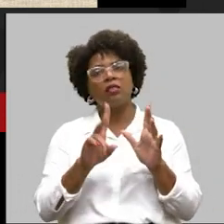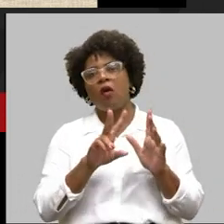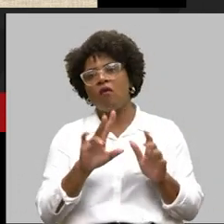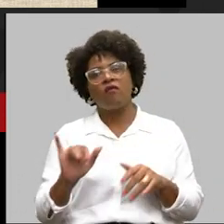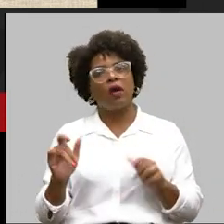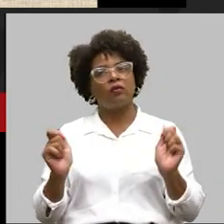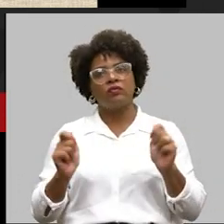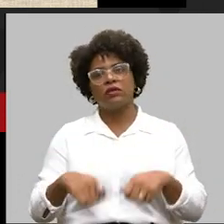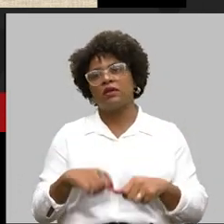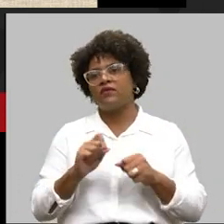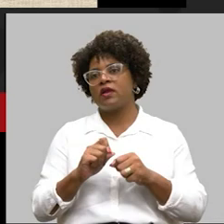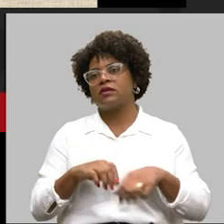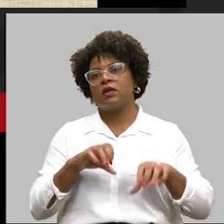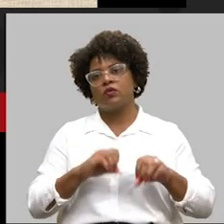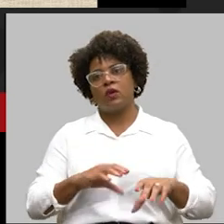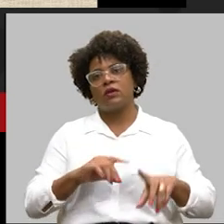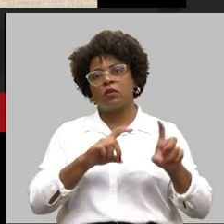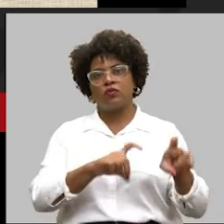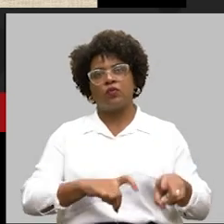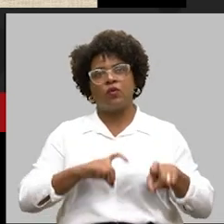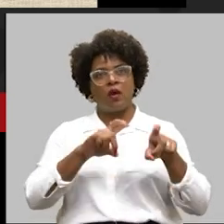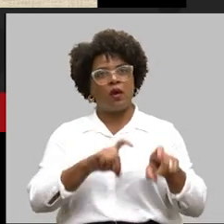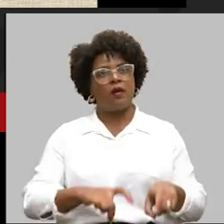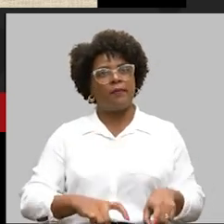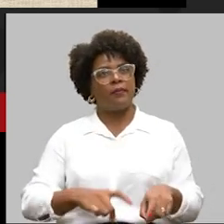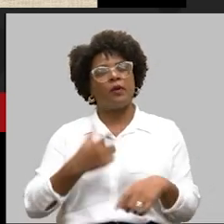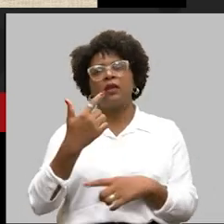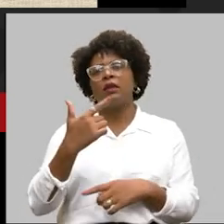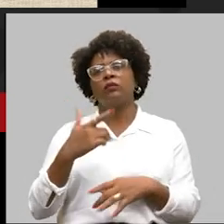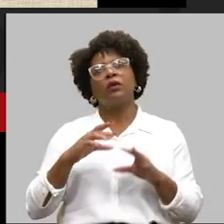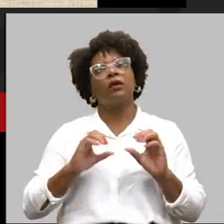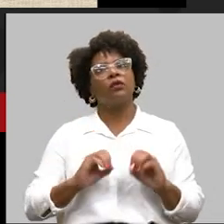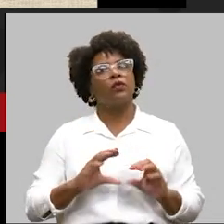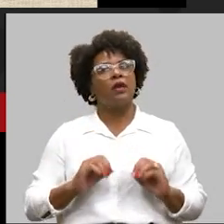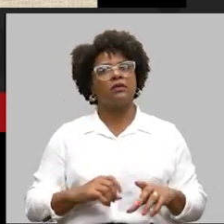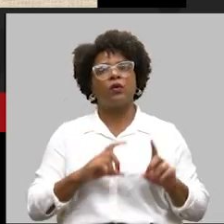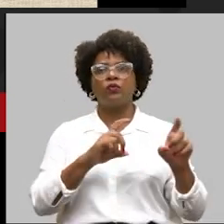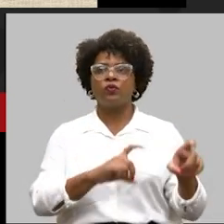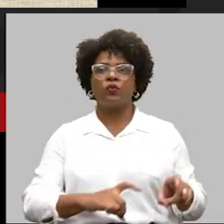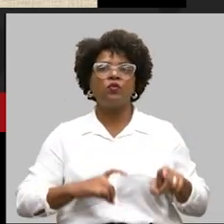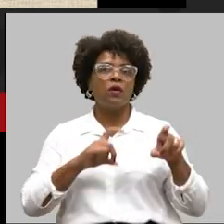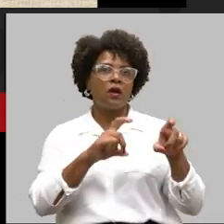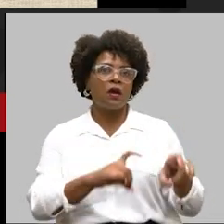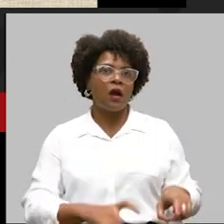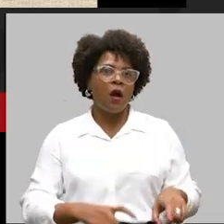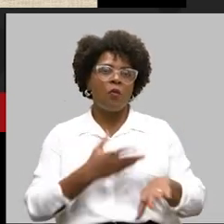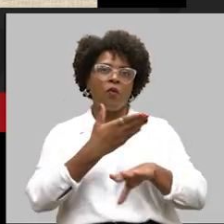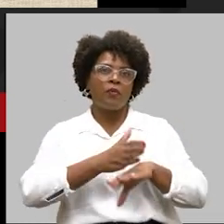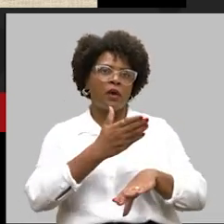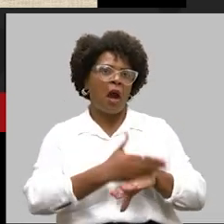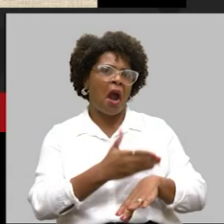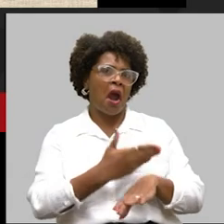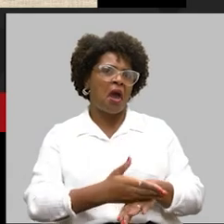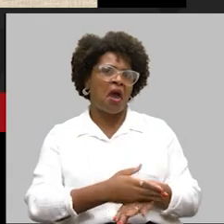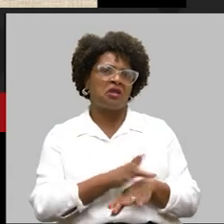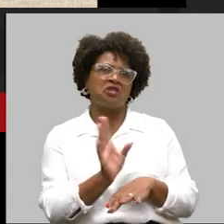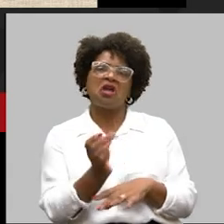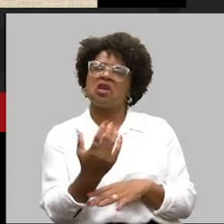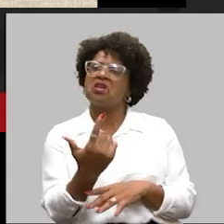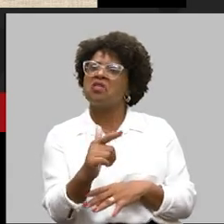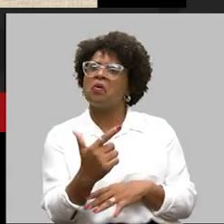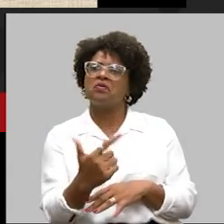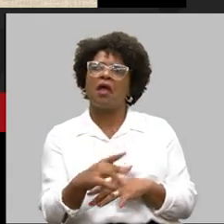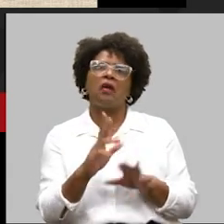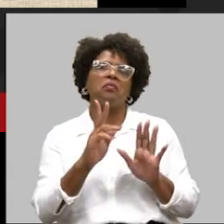do campo não existe Educação do campo não existe a luta Pela Educação do campo não existe práticas e muito menos políticas públicas sem o